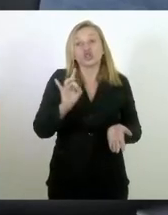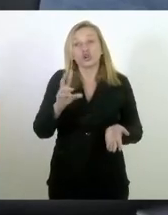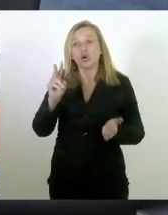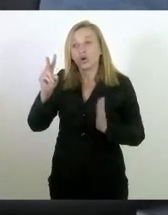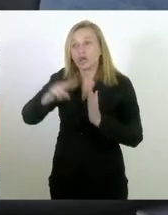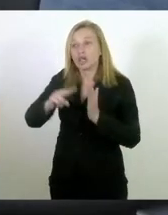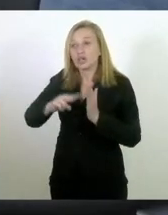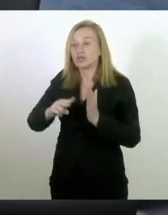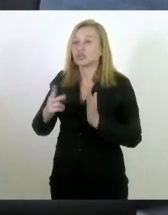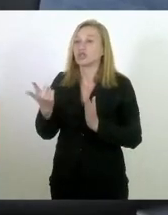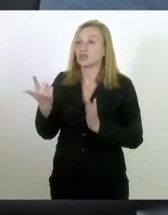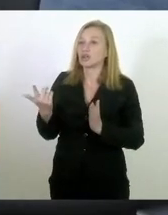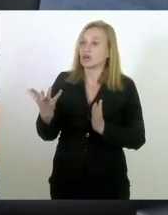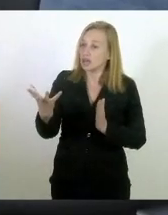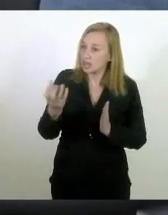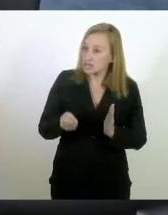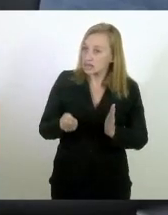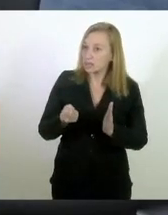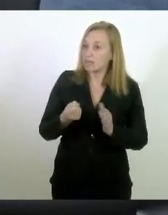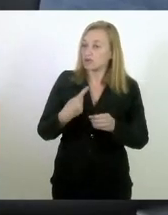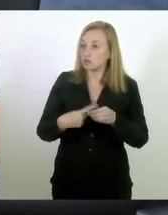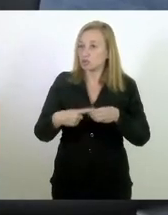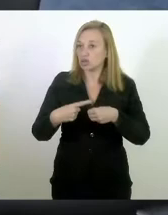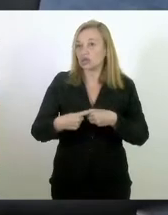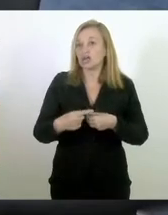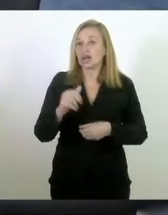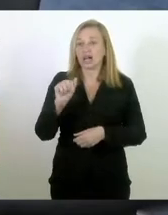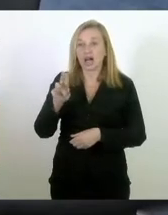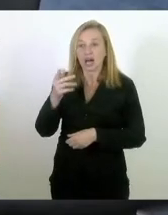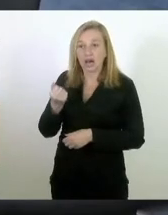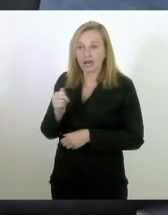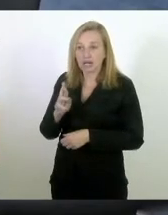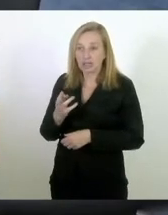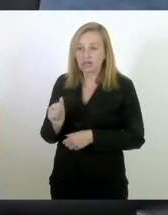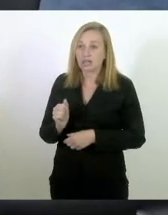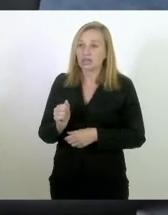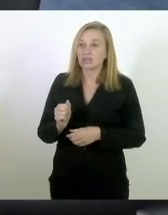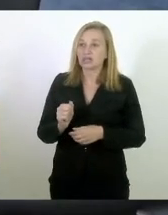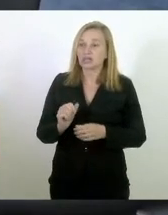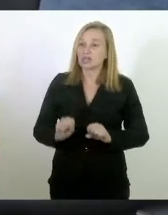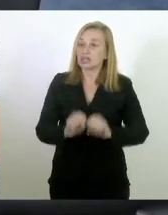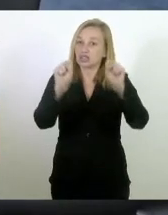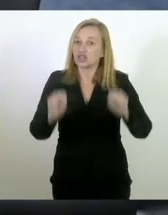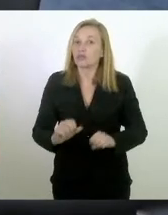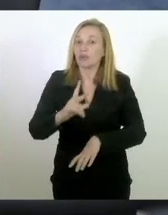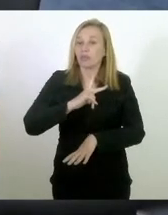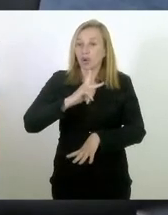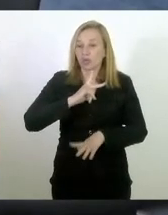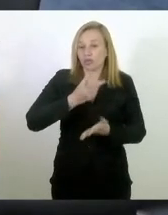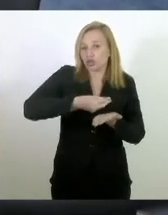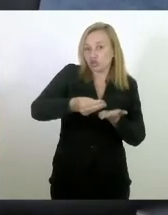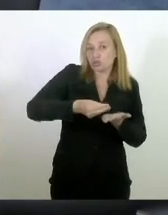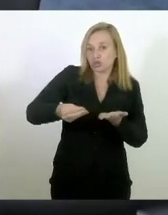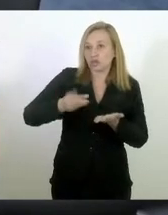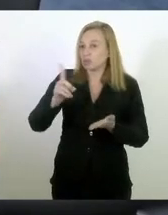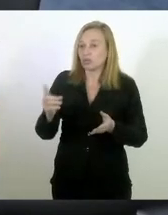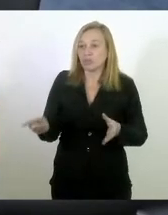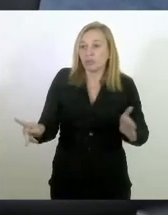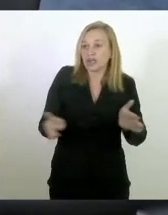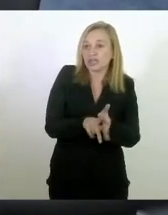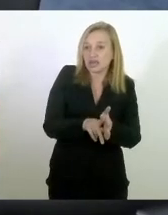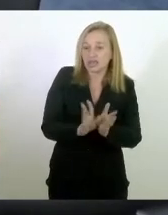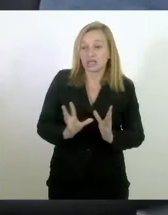acudiam licitante a Angra tem sistema próprio de distribuição não tá nesse lote